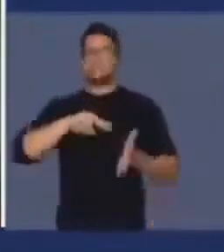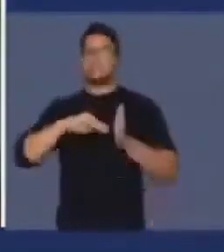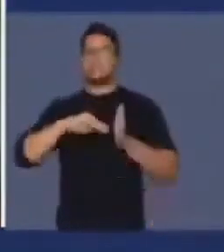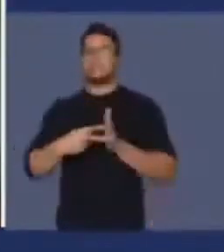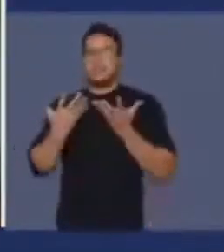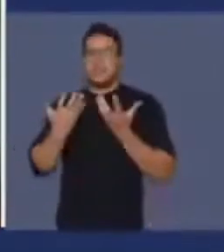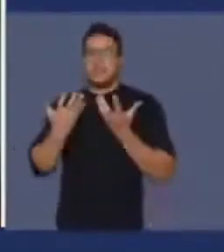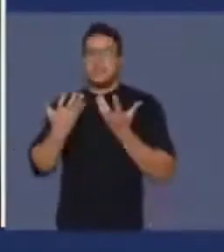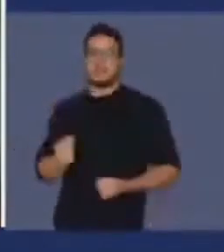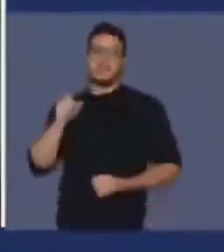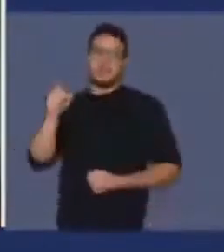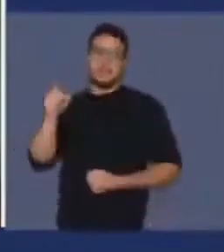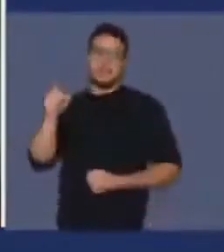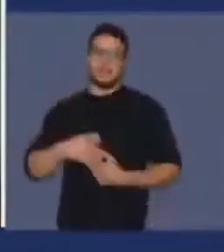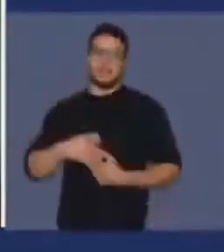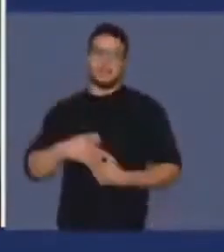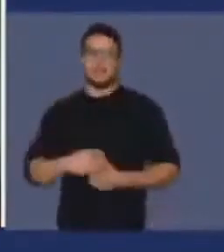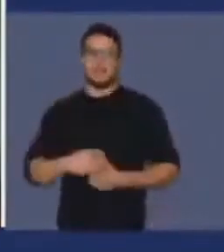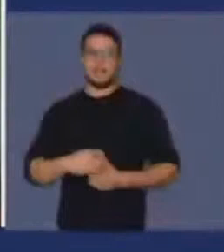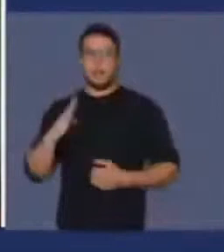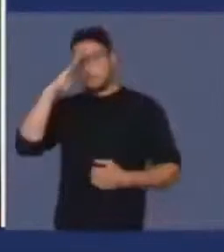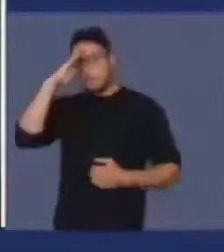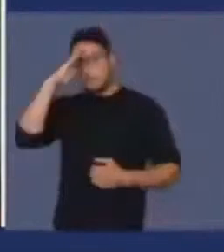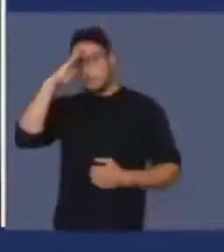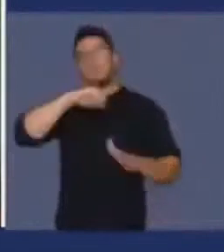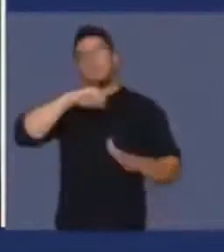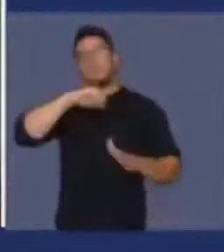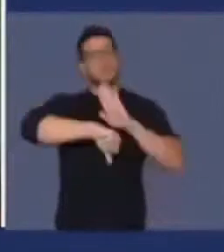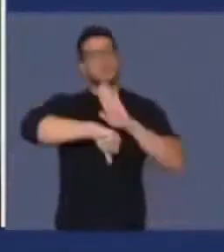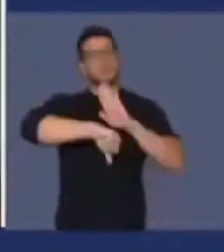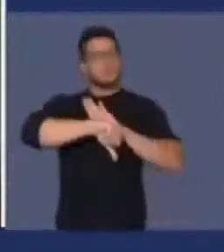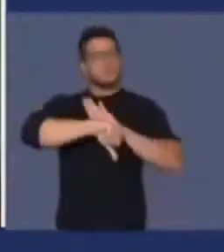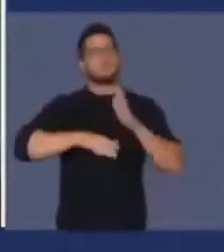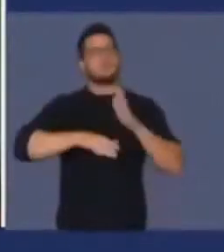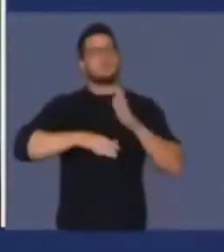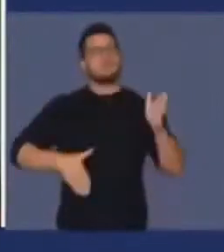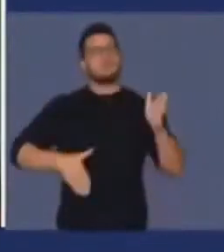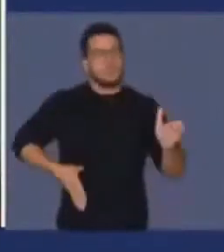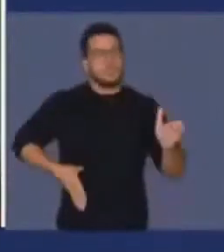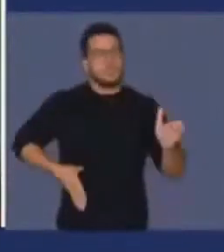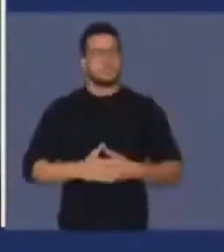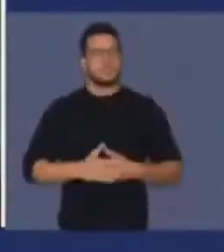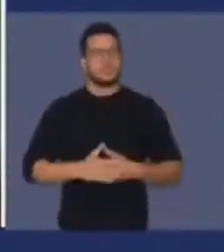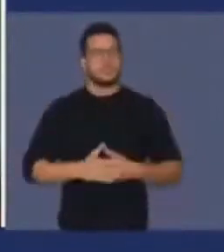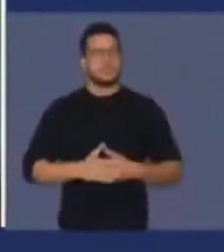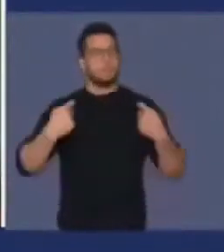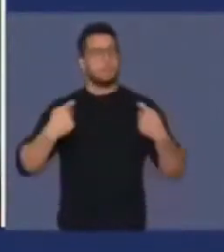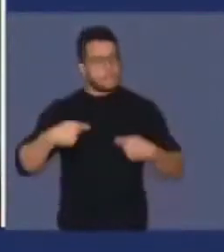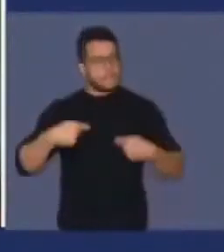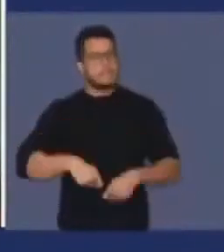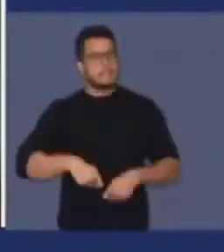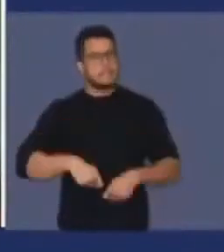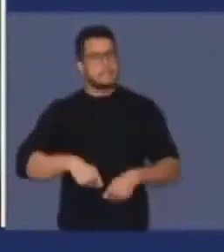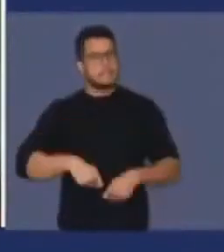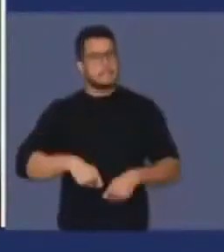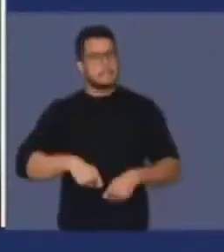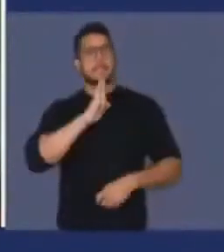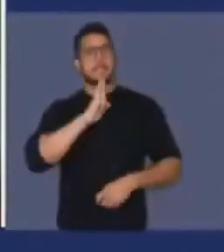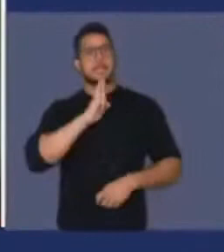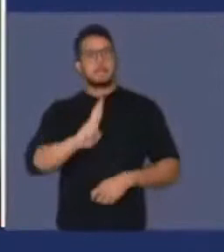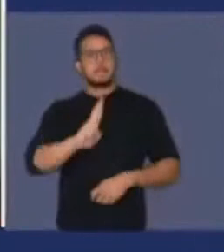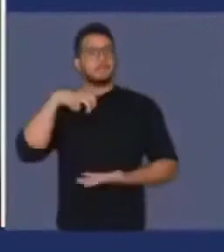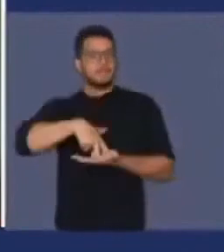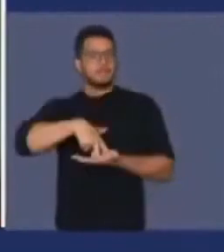Bolsonaro é um criminoso, deve ser tratado como criminoso, deve responder pelos crimes que cometeu. E os